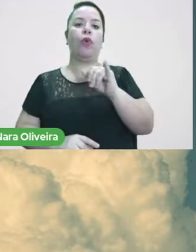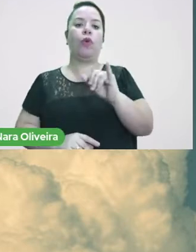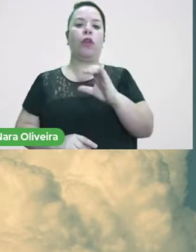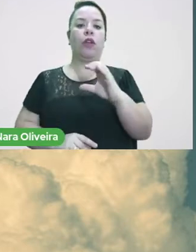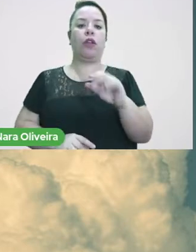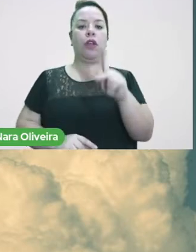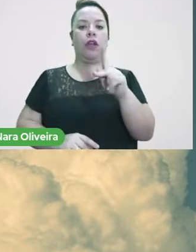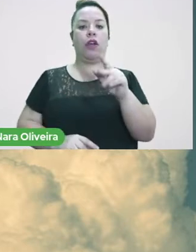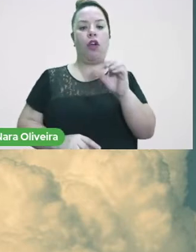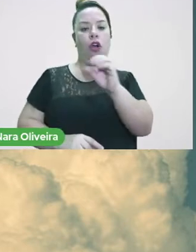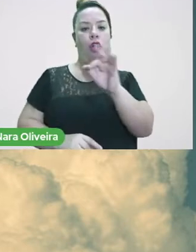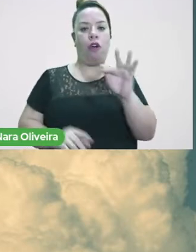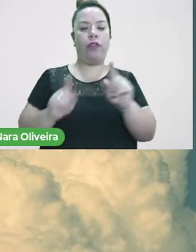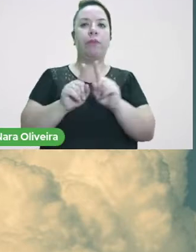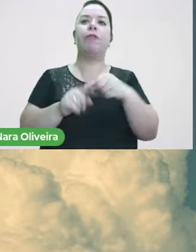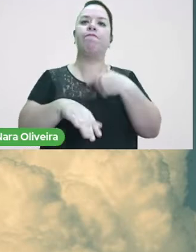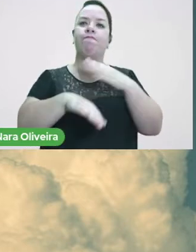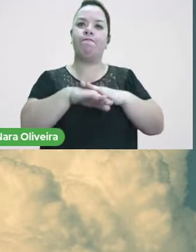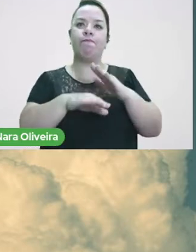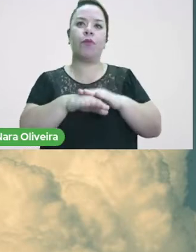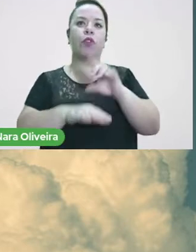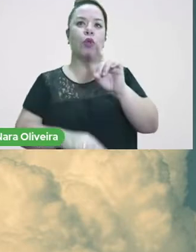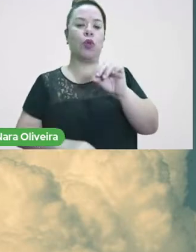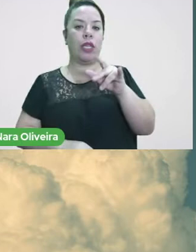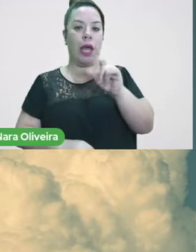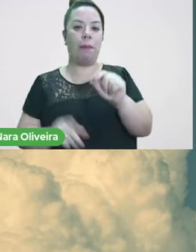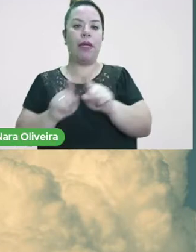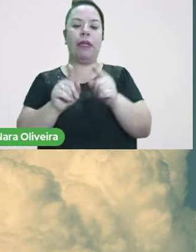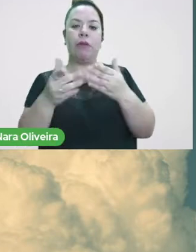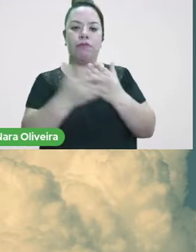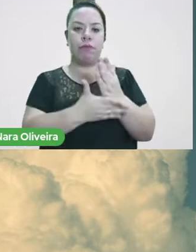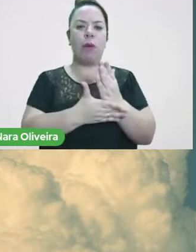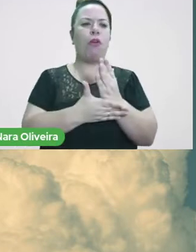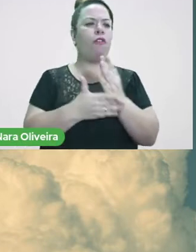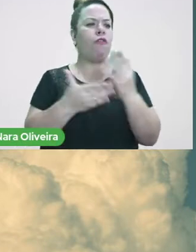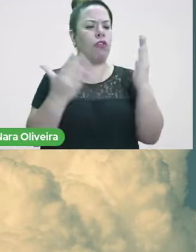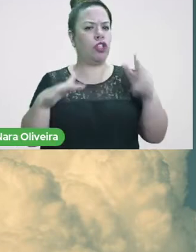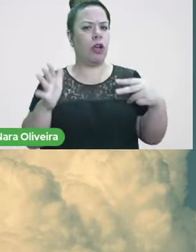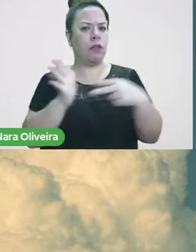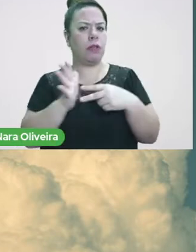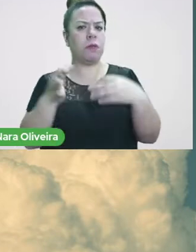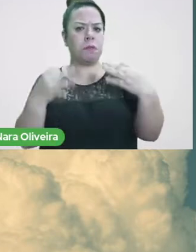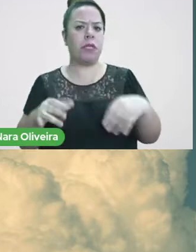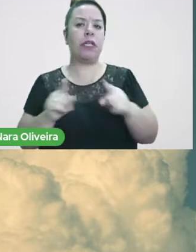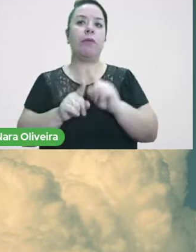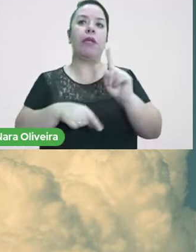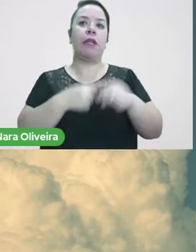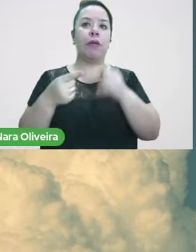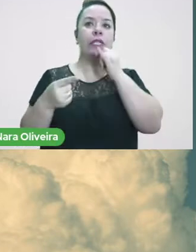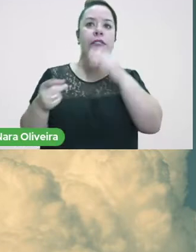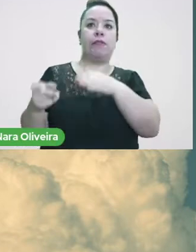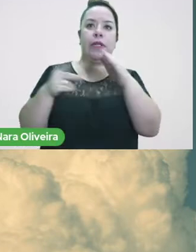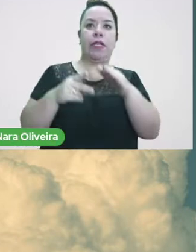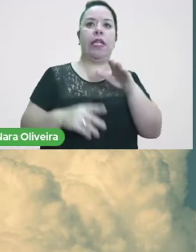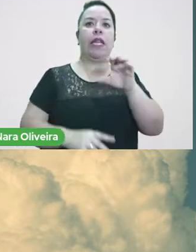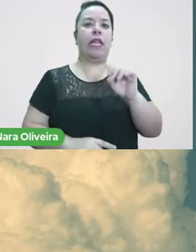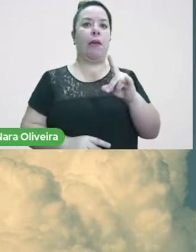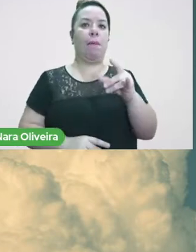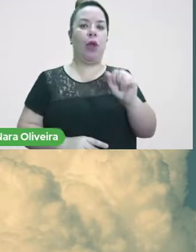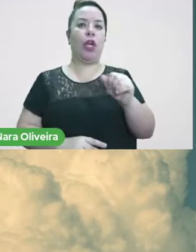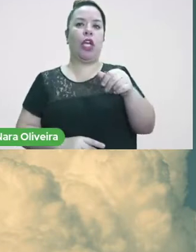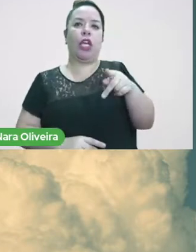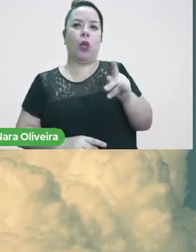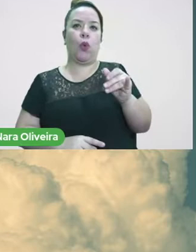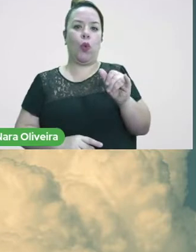tá aprovado, realmente o card foi feito como era esperado, eu vou fazer um deploy em QA, aí em deploy em QA eu posso ter testes